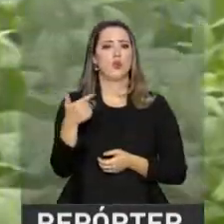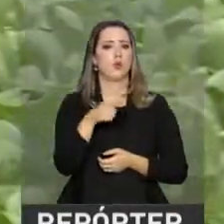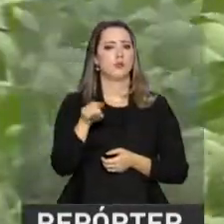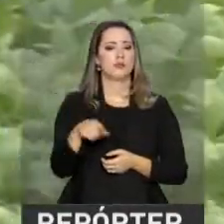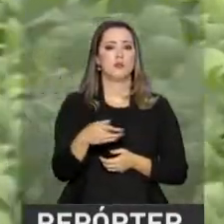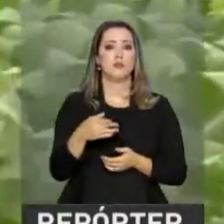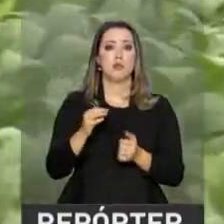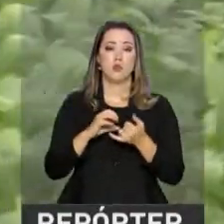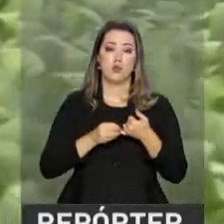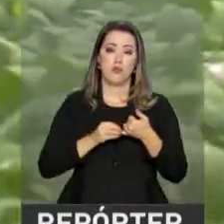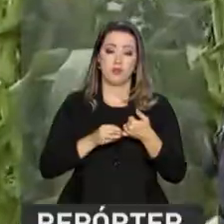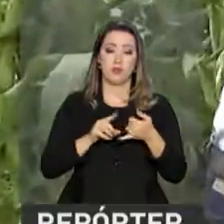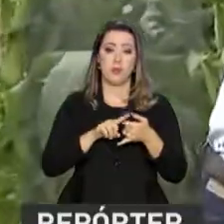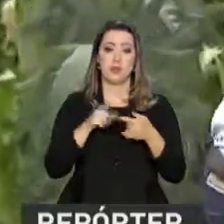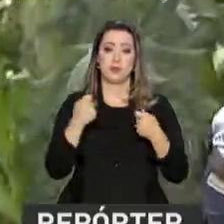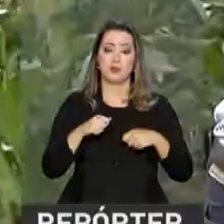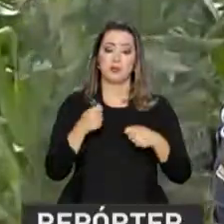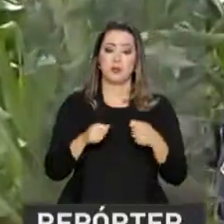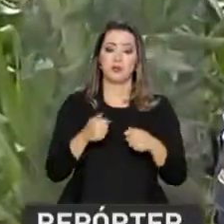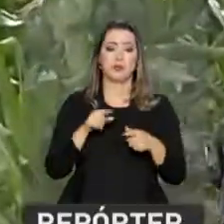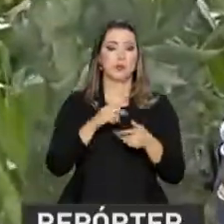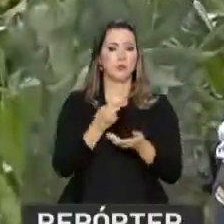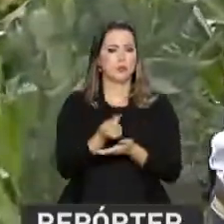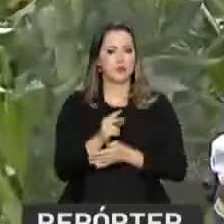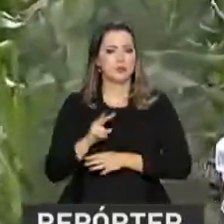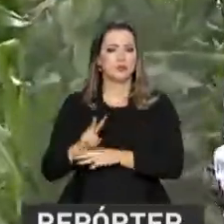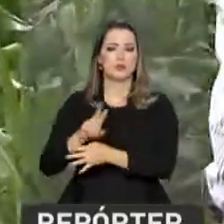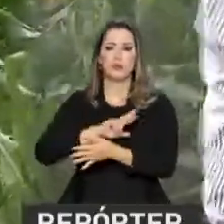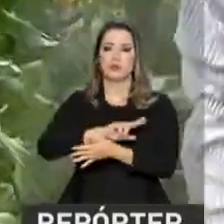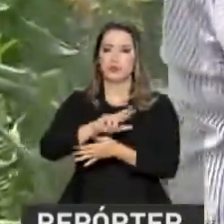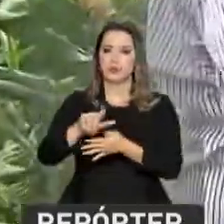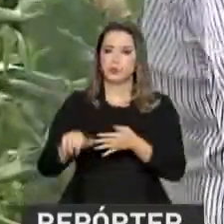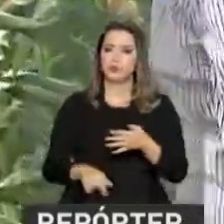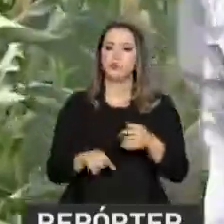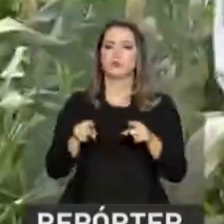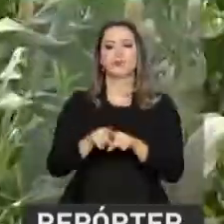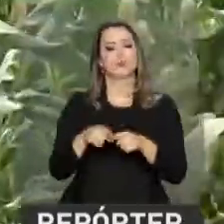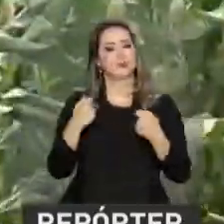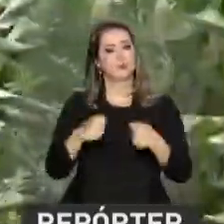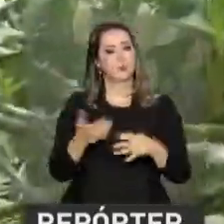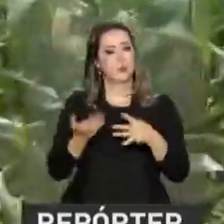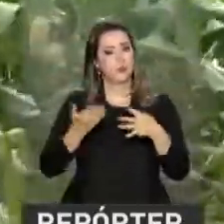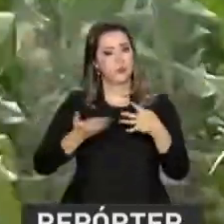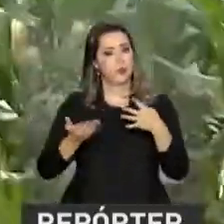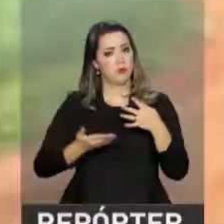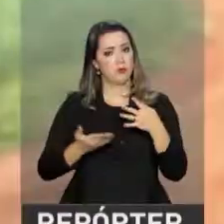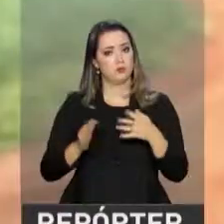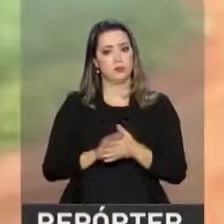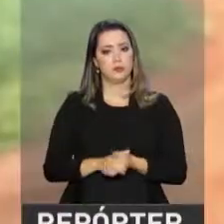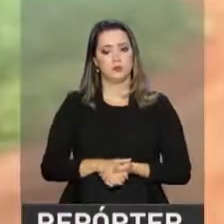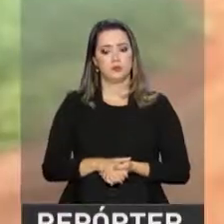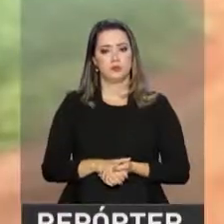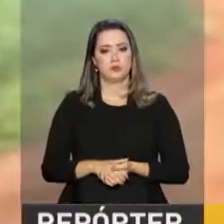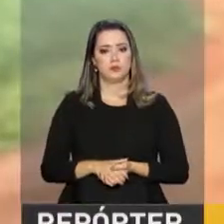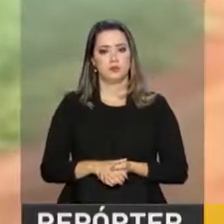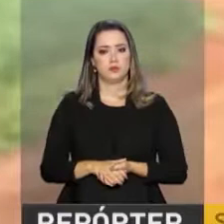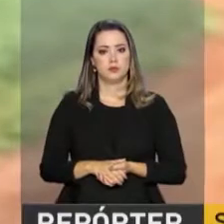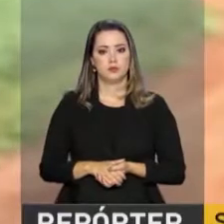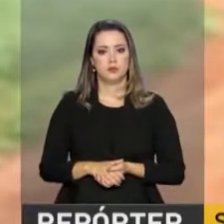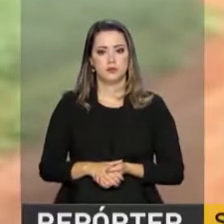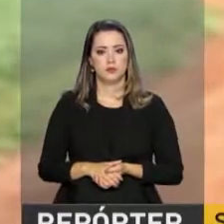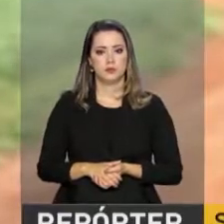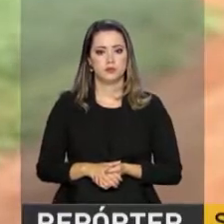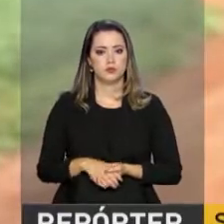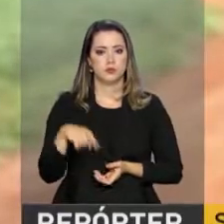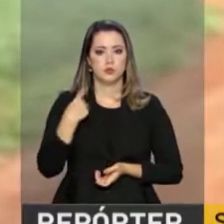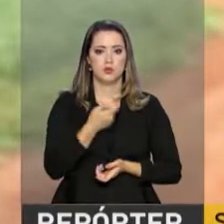de feijão. Mas para isso, precisou investir em vários insumos e ter acesso aos créditos bancários. Nós dependemos muito